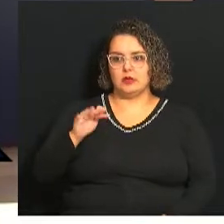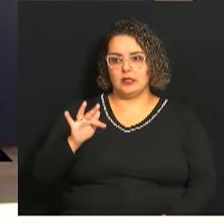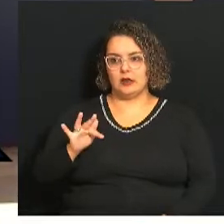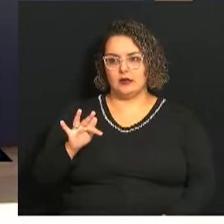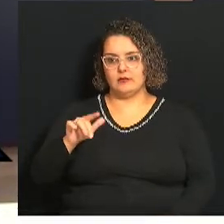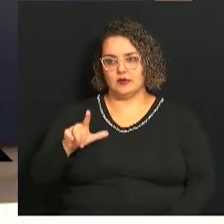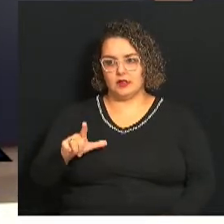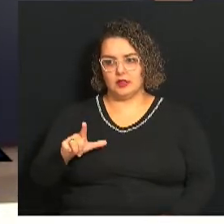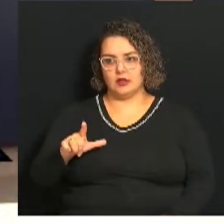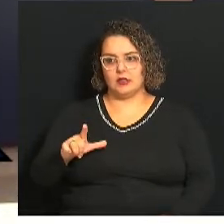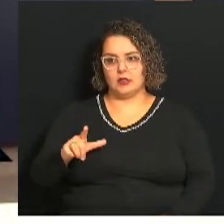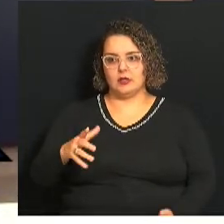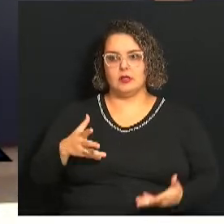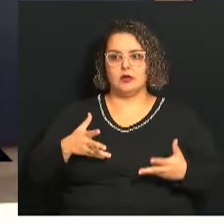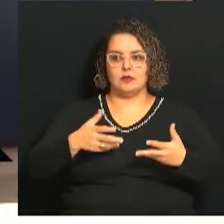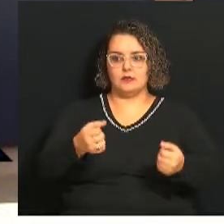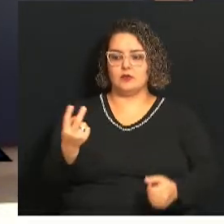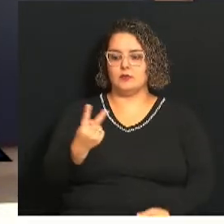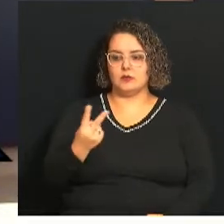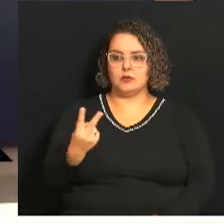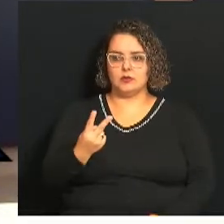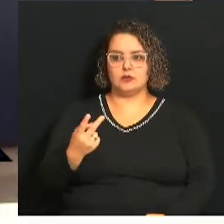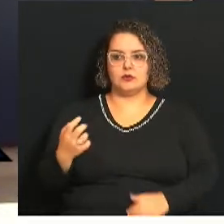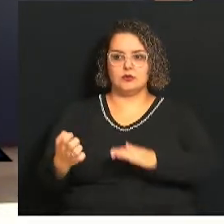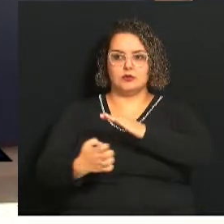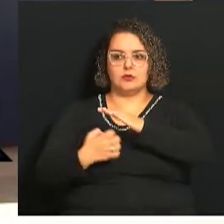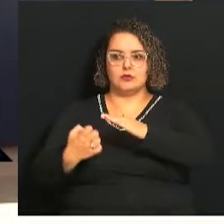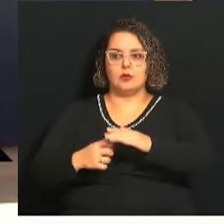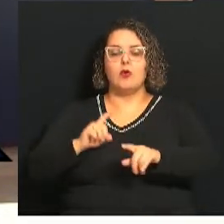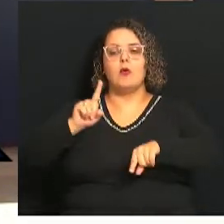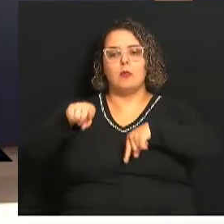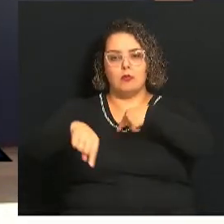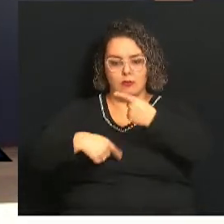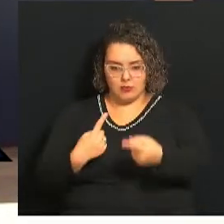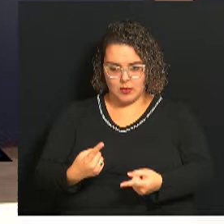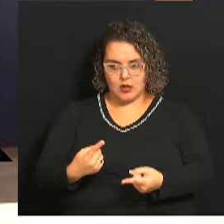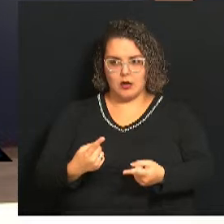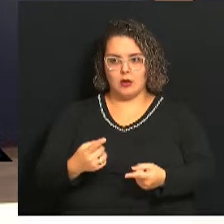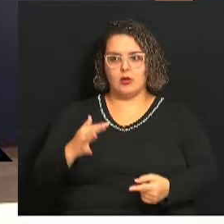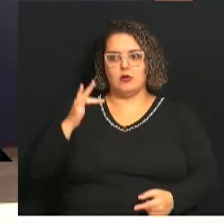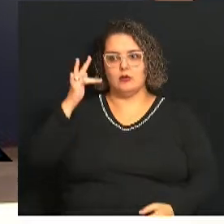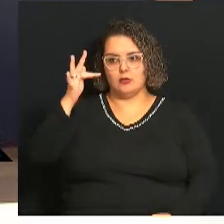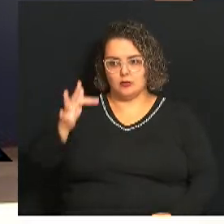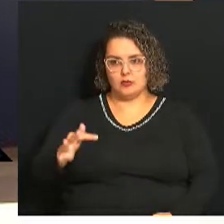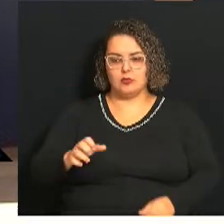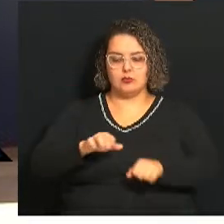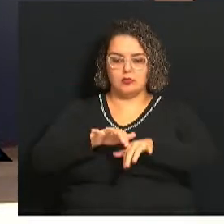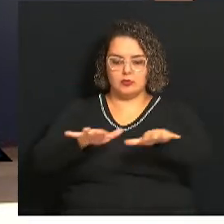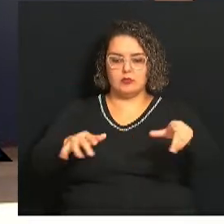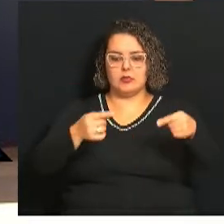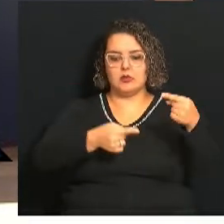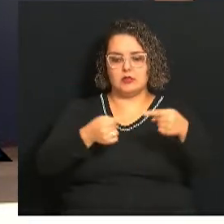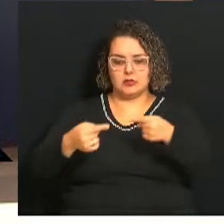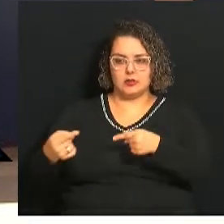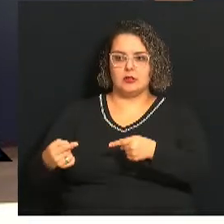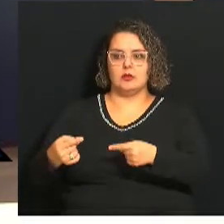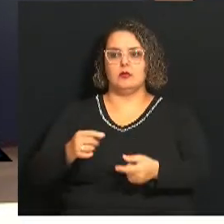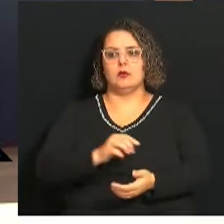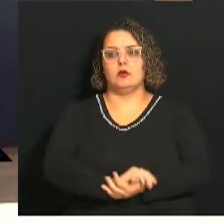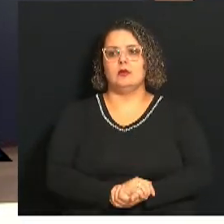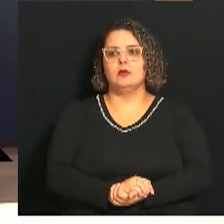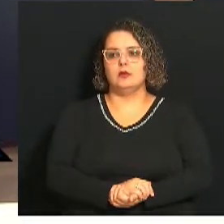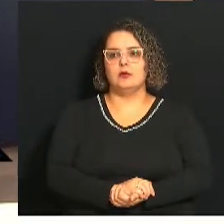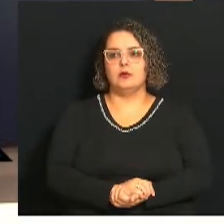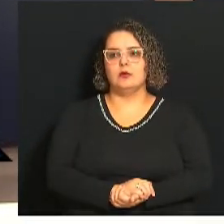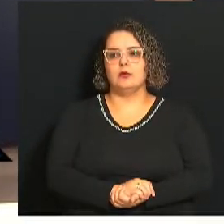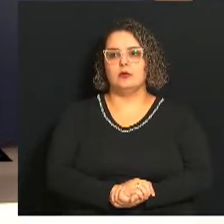acabei convidando as duas entidades, mas a gente pode fazer uma outra rodada no futuro, ampliar essa discussão, né? E, na